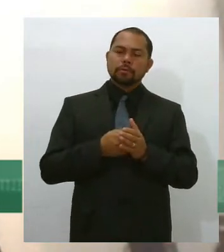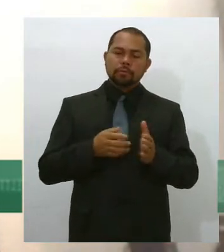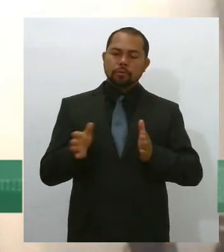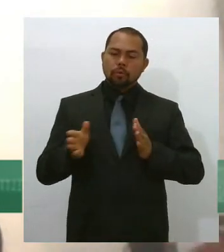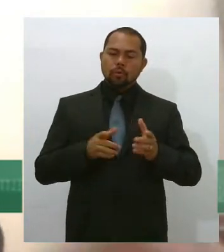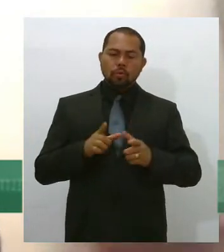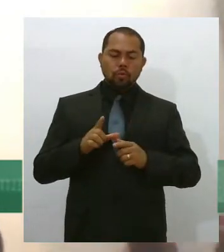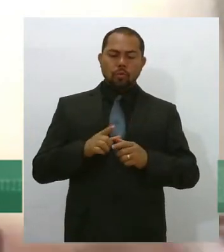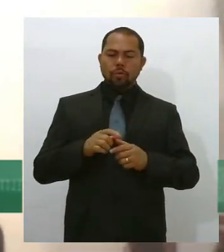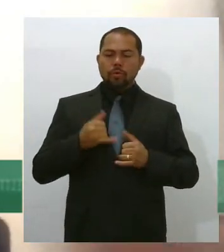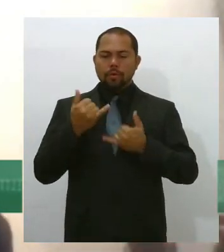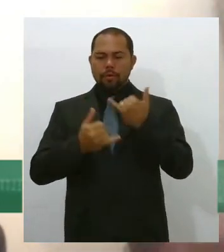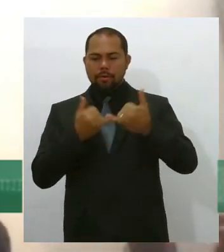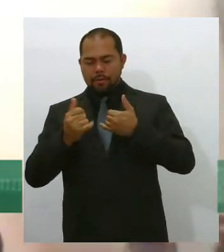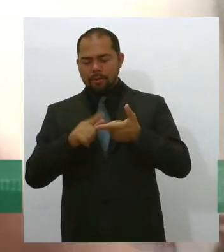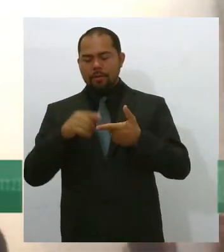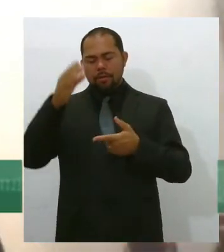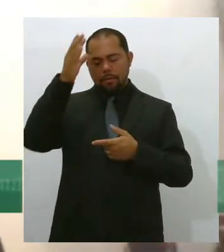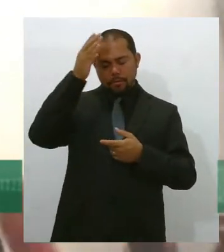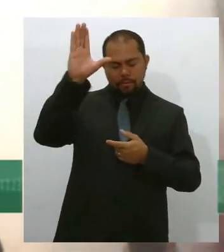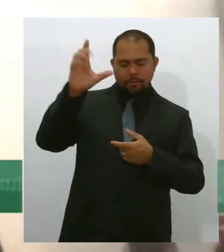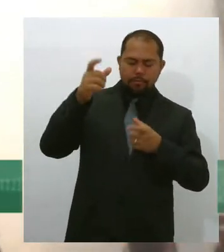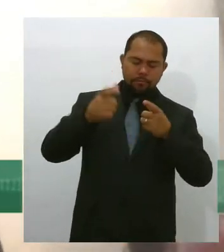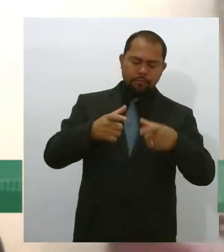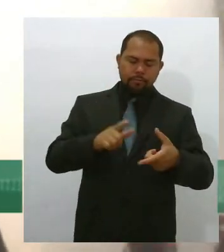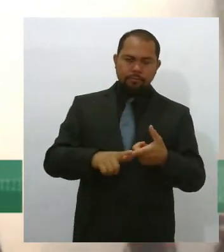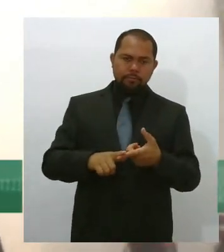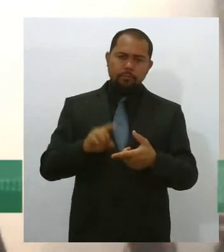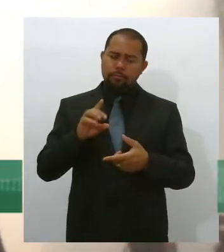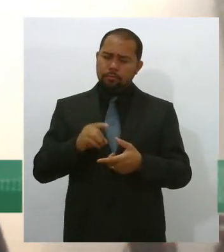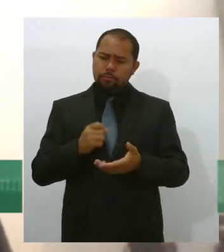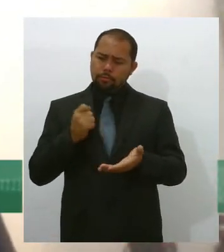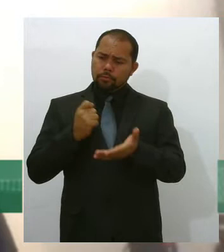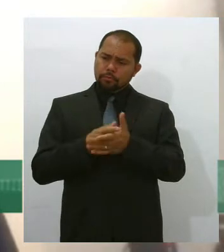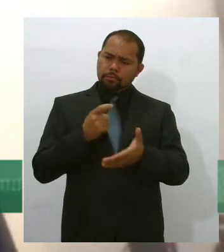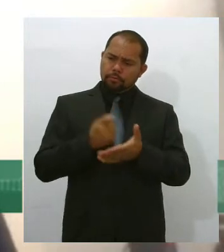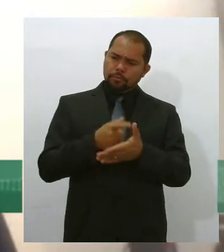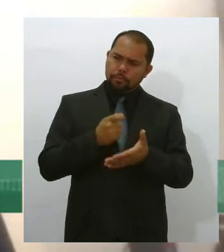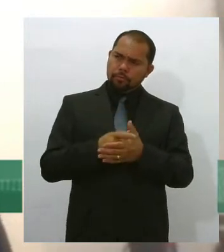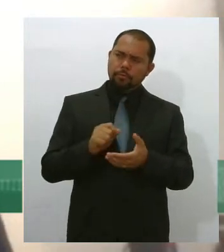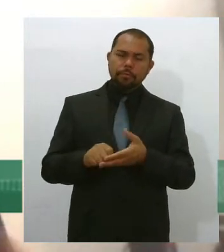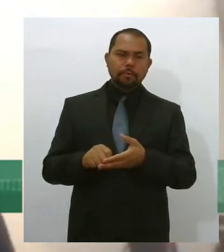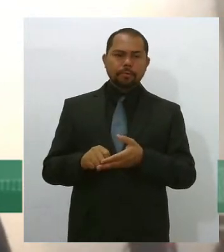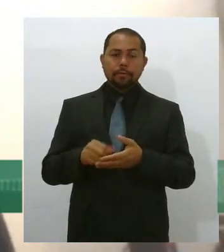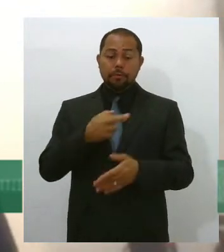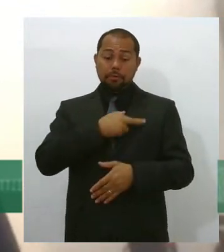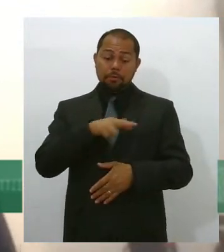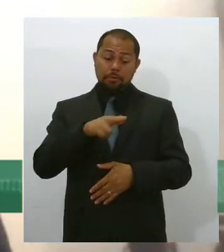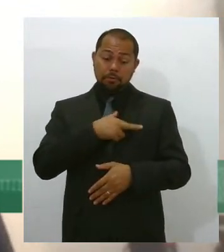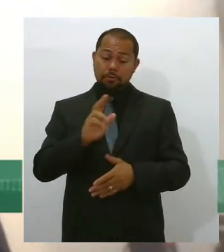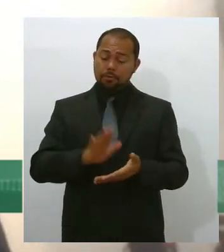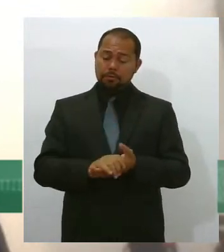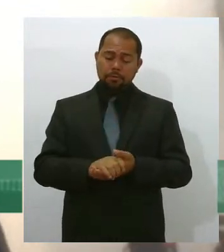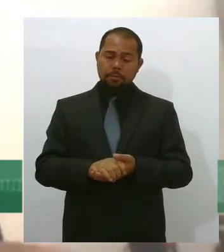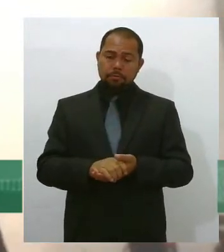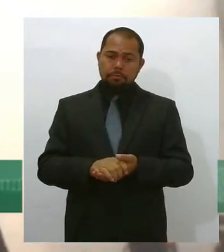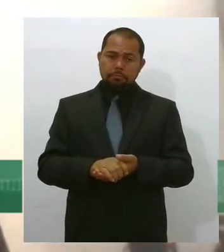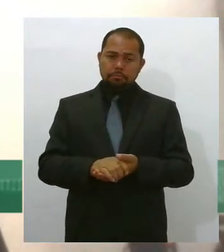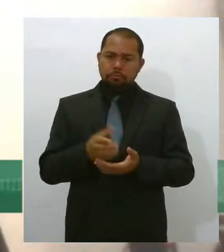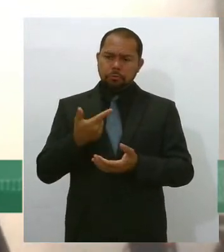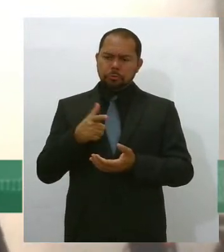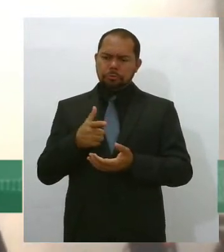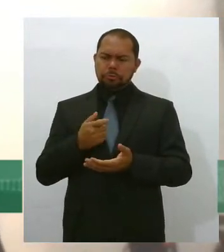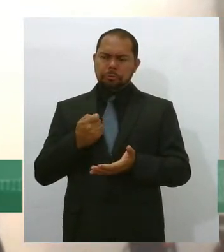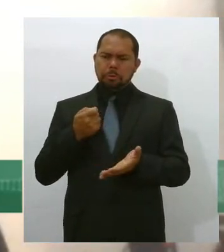com cultura local e só arrendar aqueles horários e ganhar dinheiro em cima daquilo sem o compromisso legal